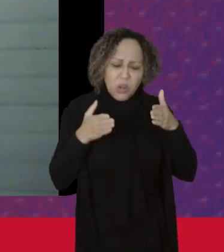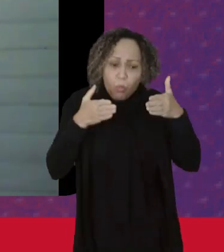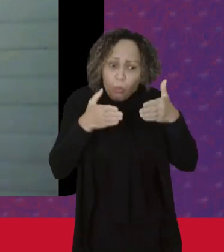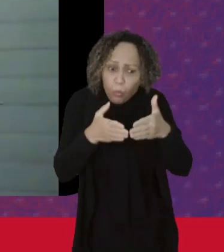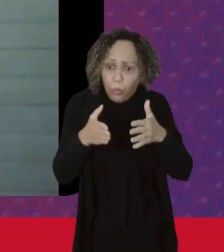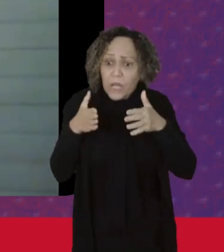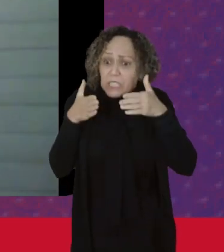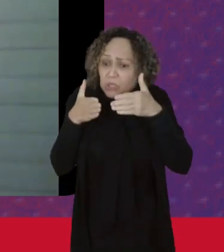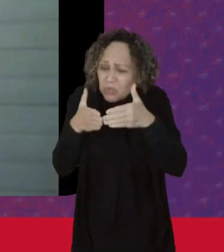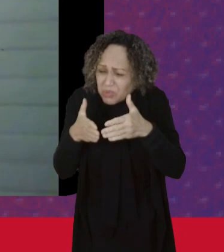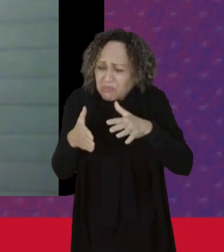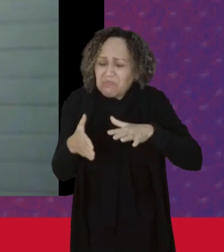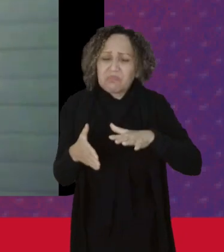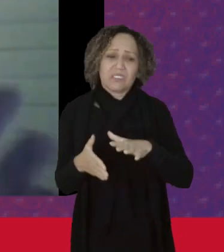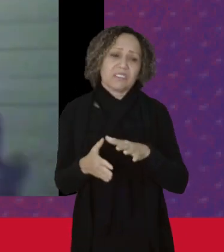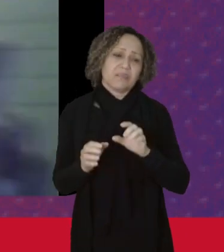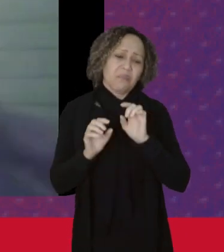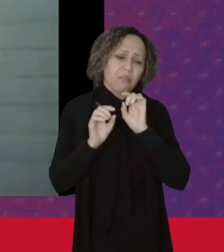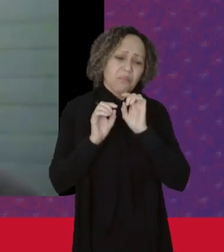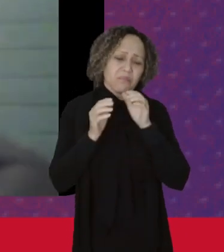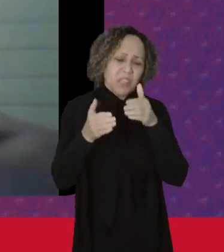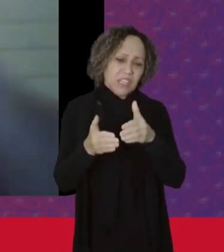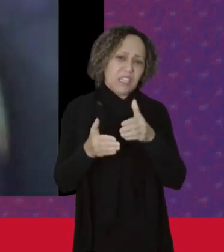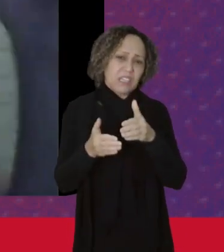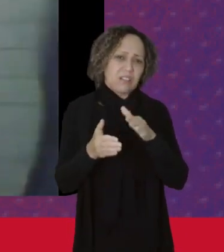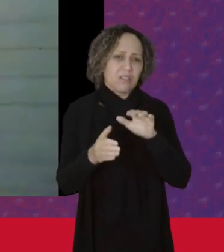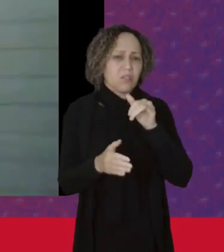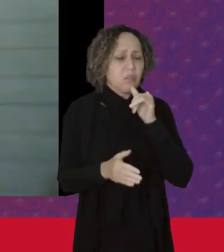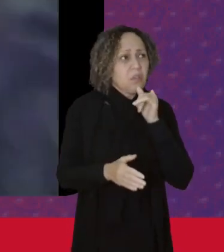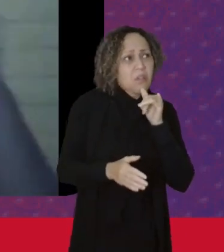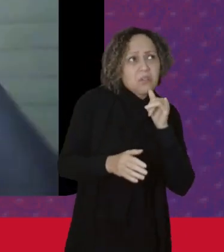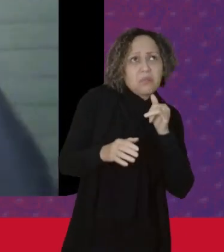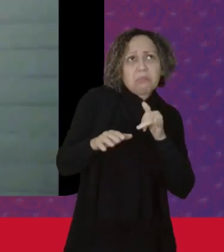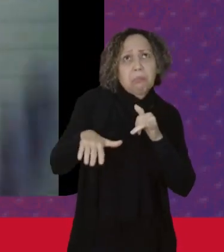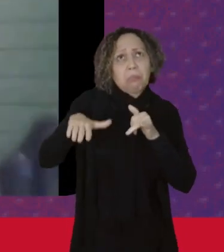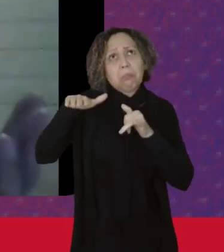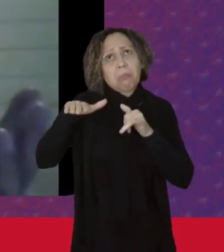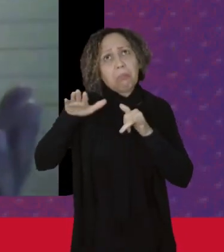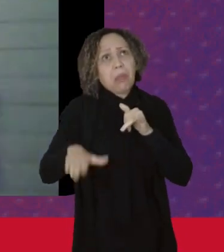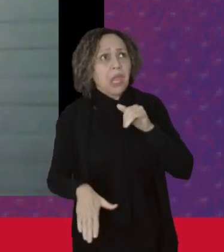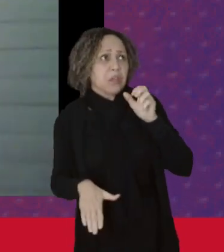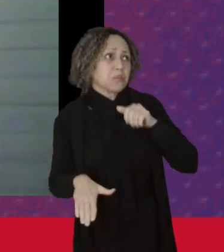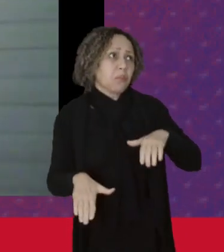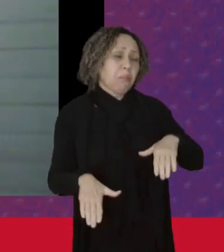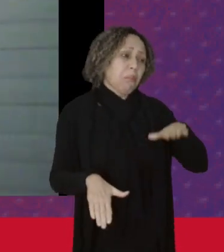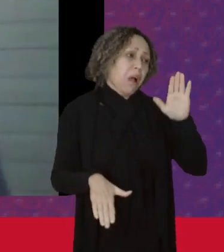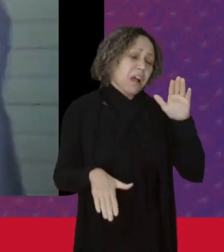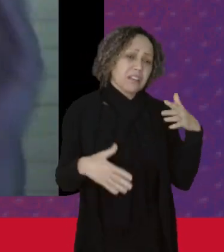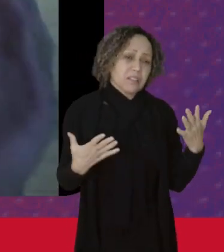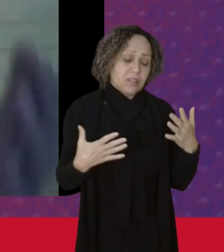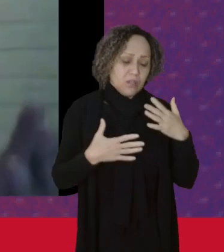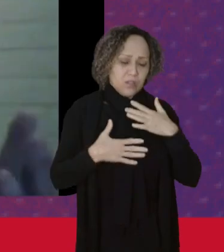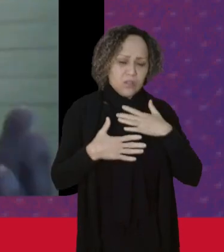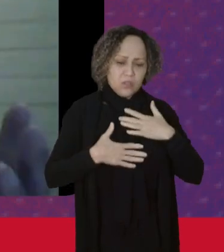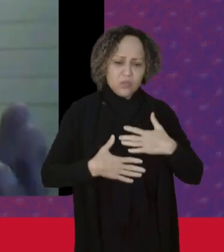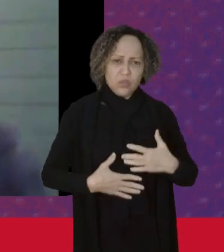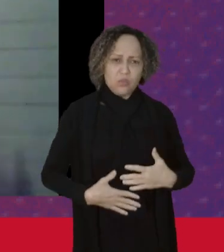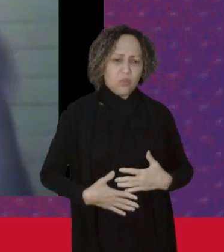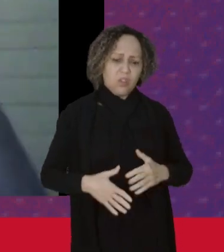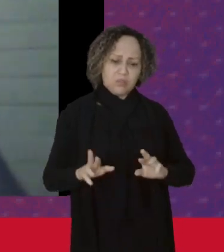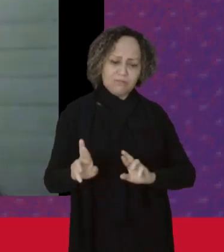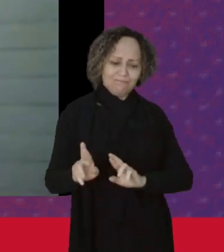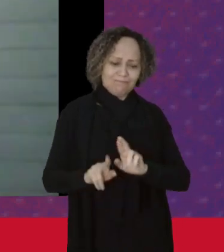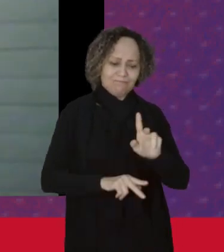corpos específicos. Isso significa que sejam menos ou mais? Não, são corpos